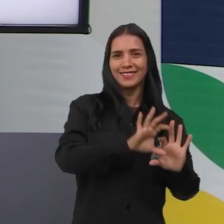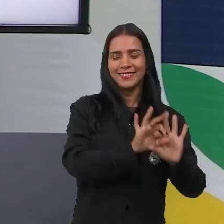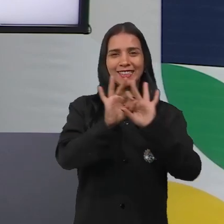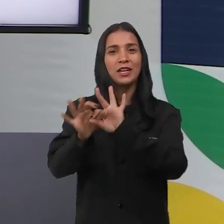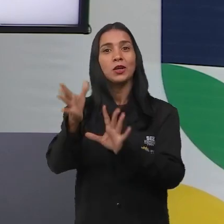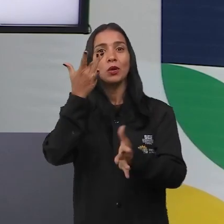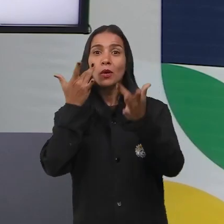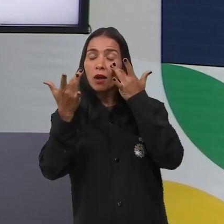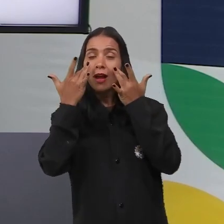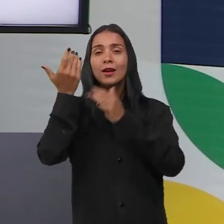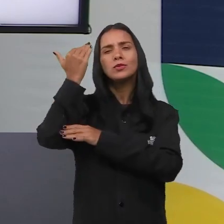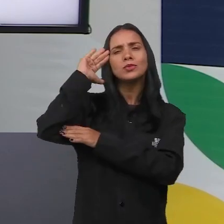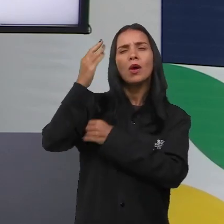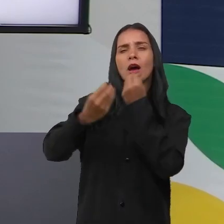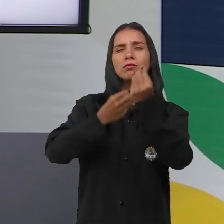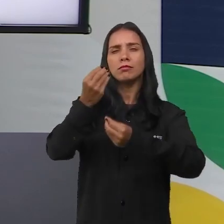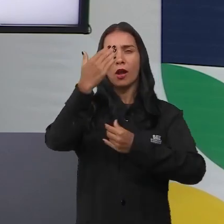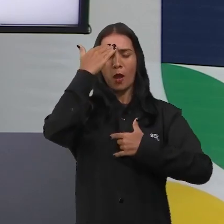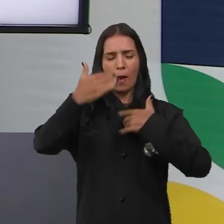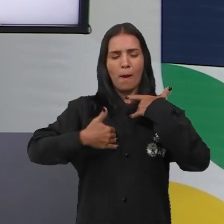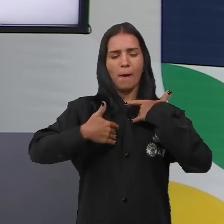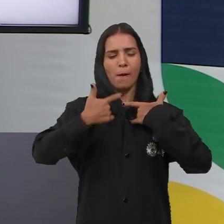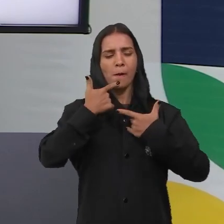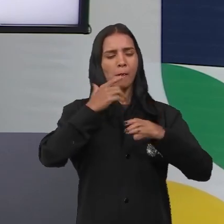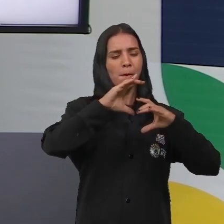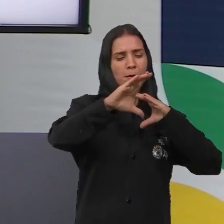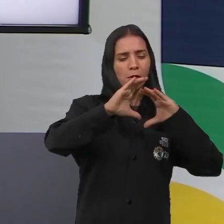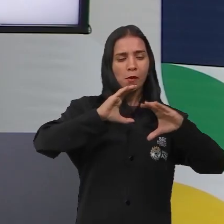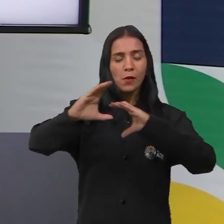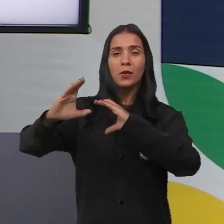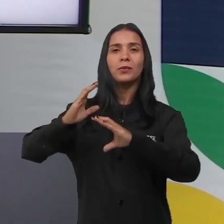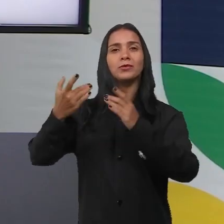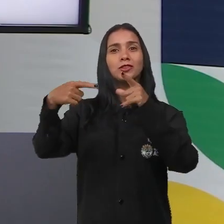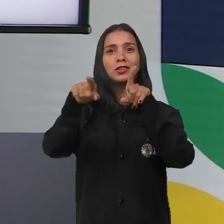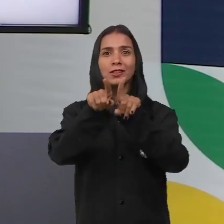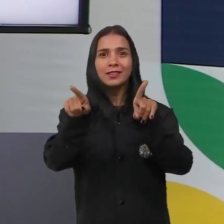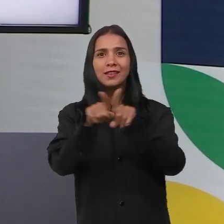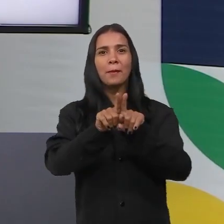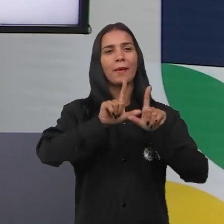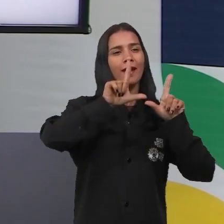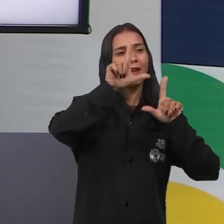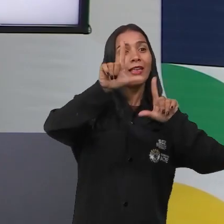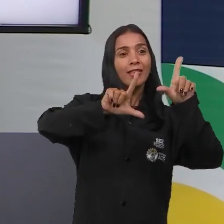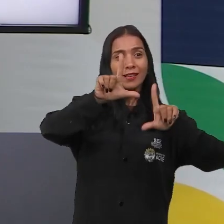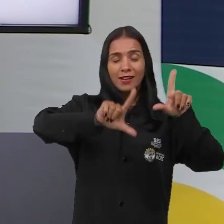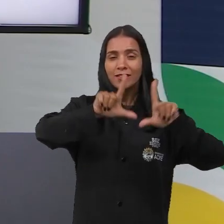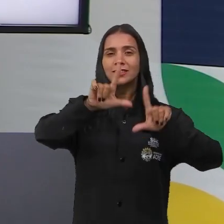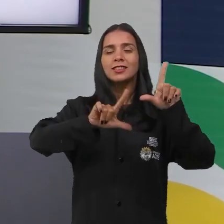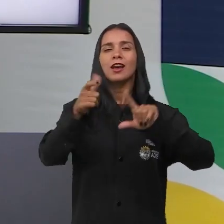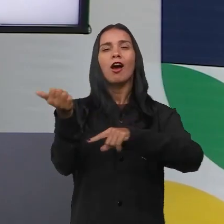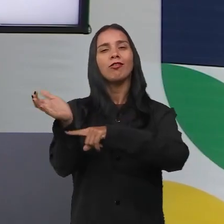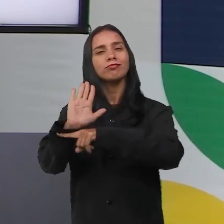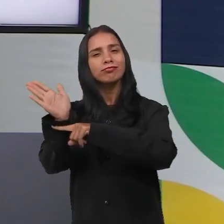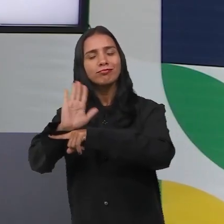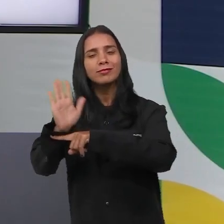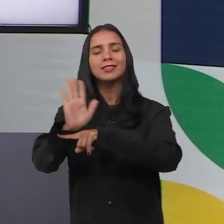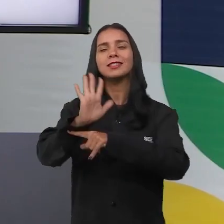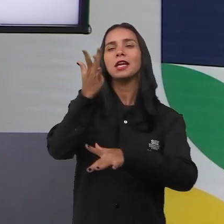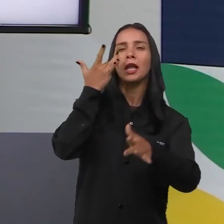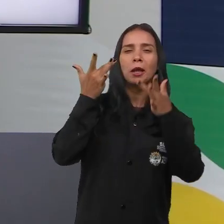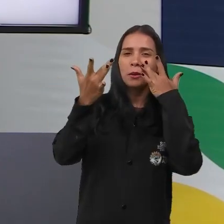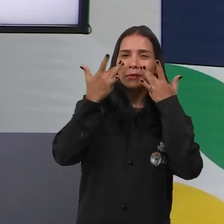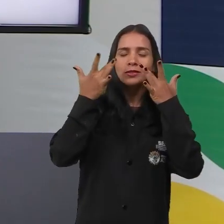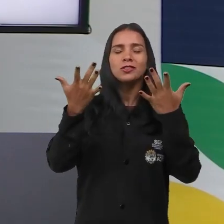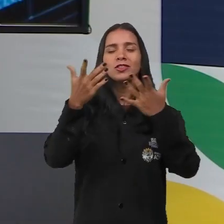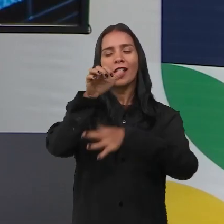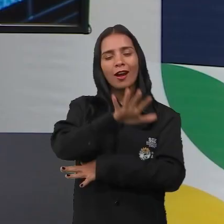comunica nessa linguagem da arte que é a televisão, o teatro, o cinema, né? Então a gente vai